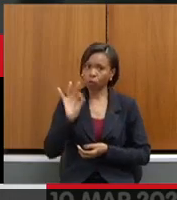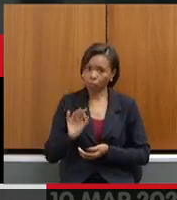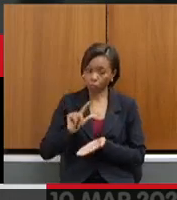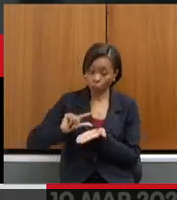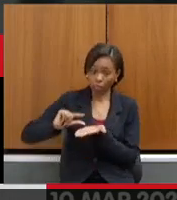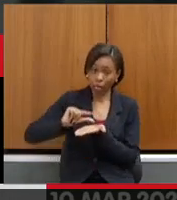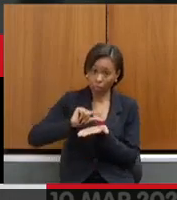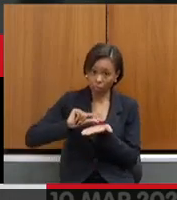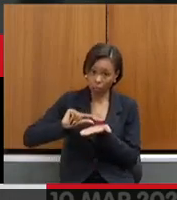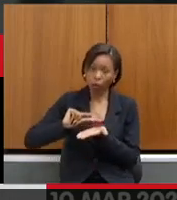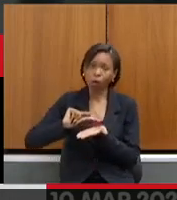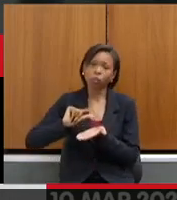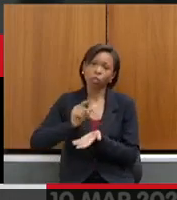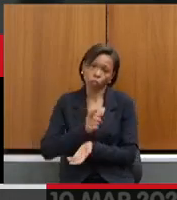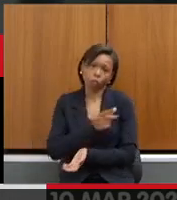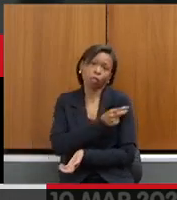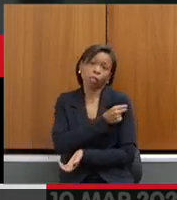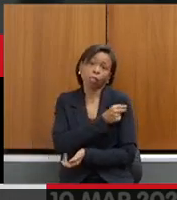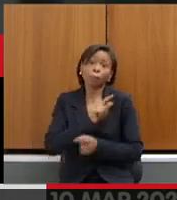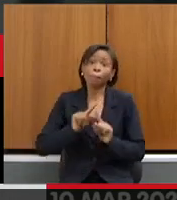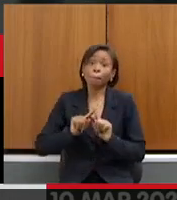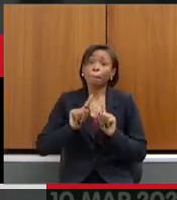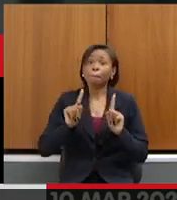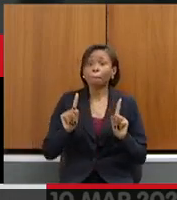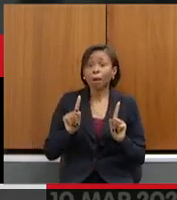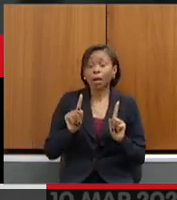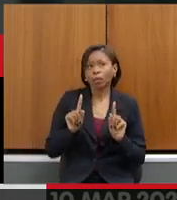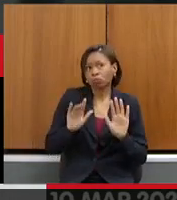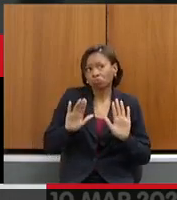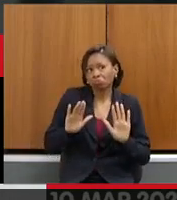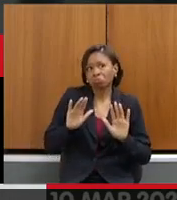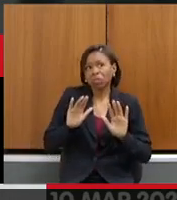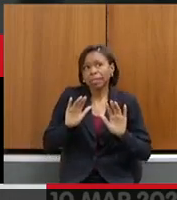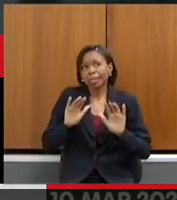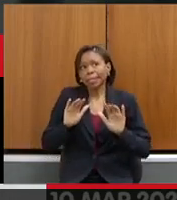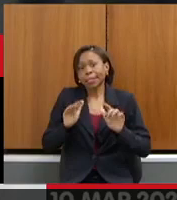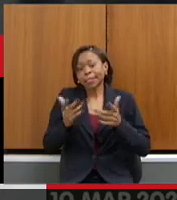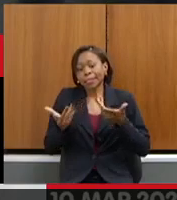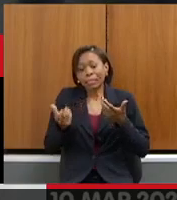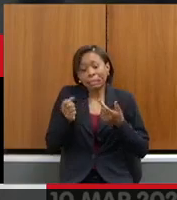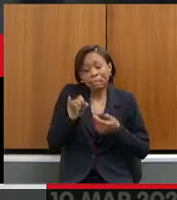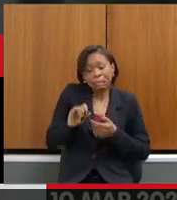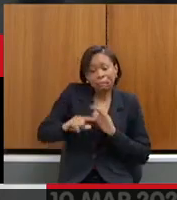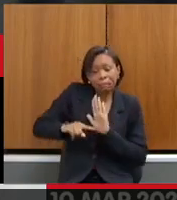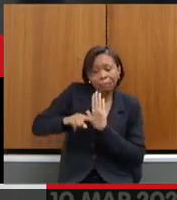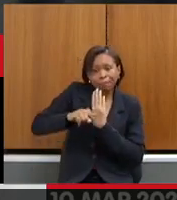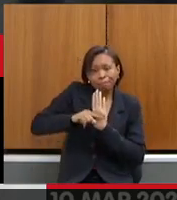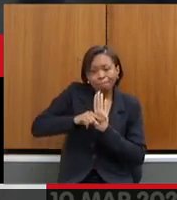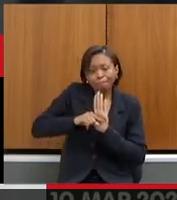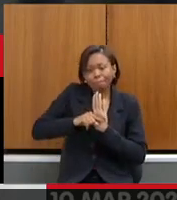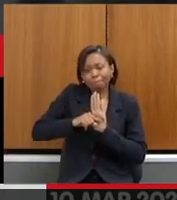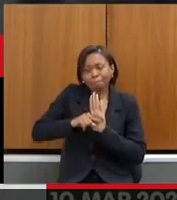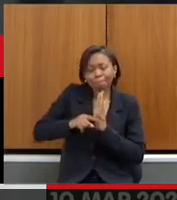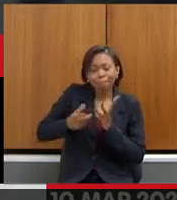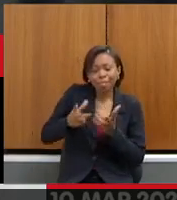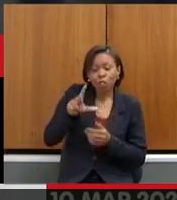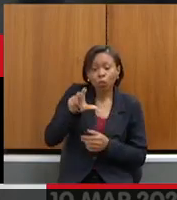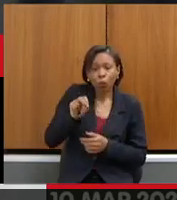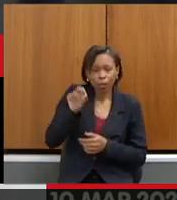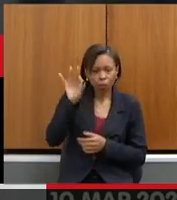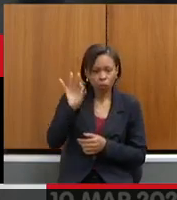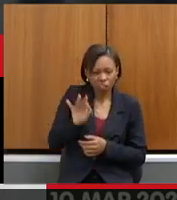mesmo que a gente trabalha e já com cenário Talvez um pouco mais pessimista de que se chegue cinquenta por cento dessas duas